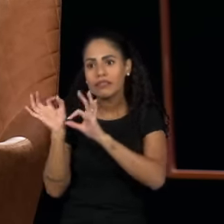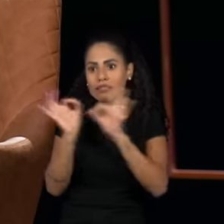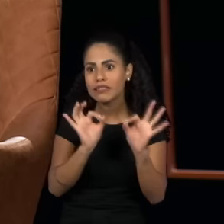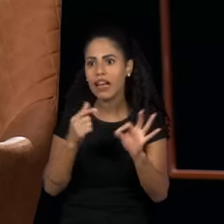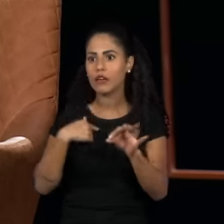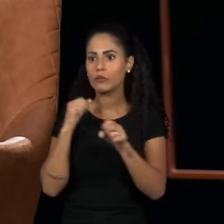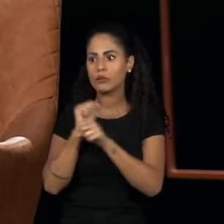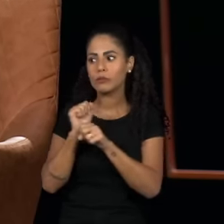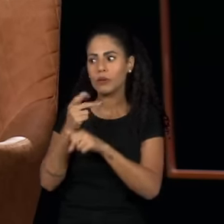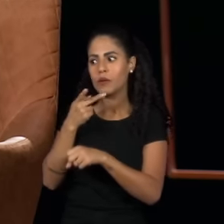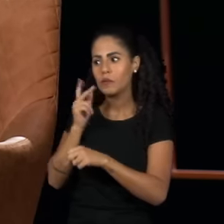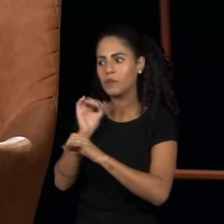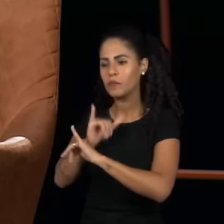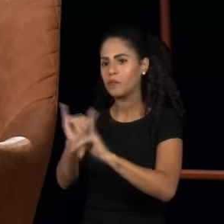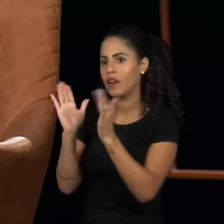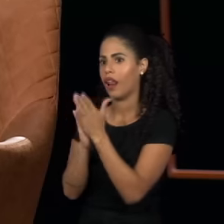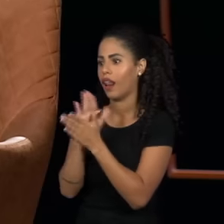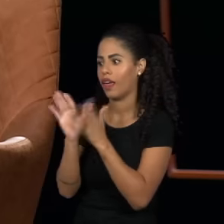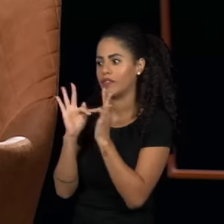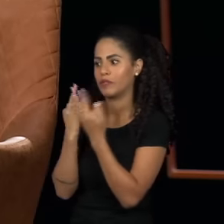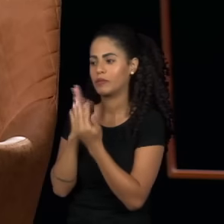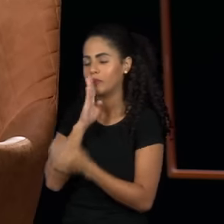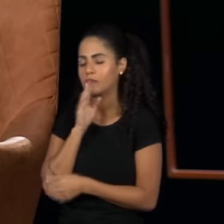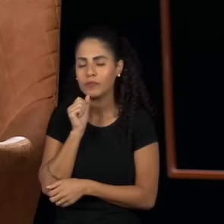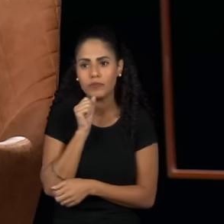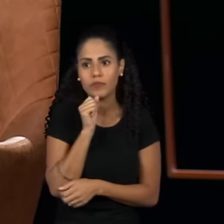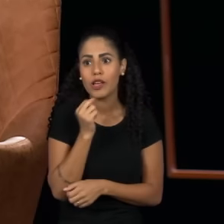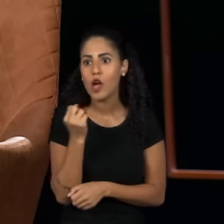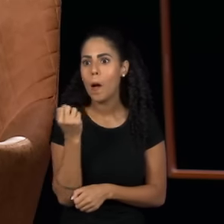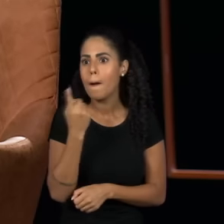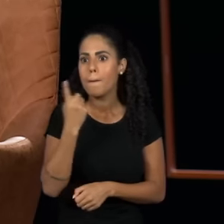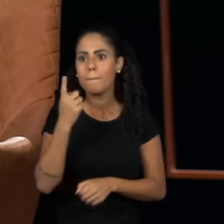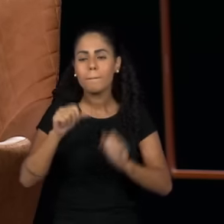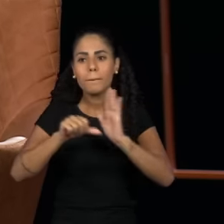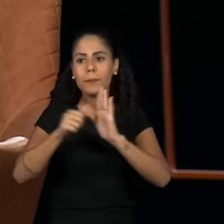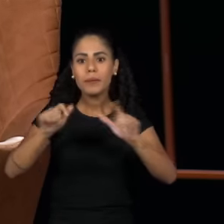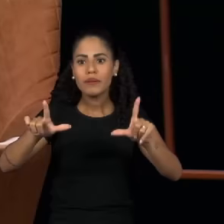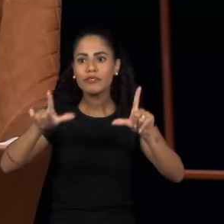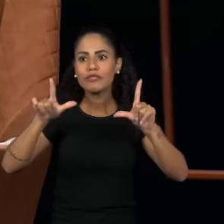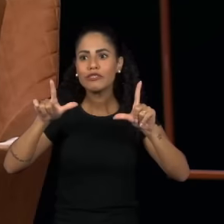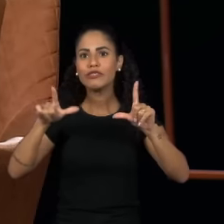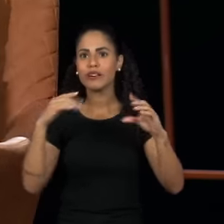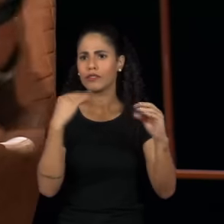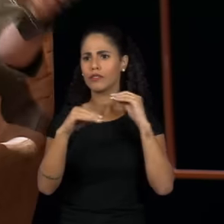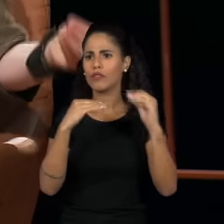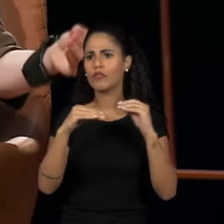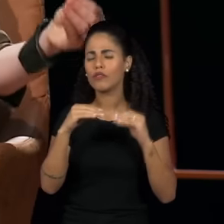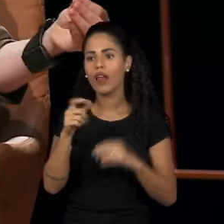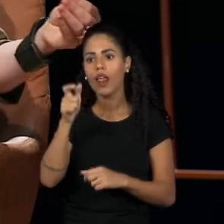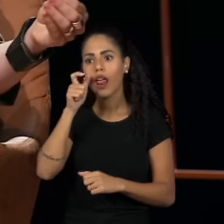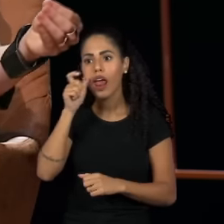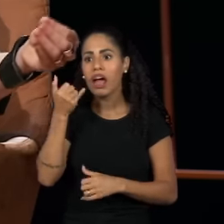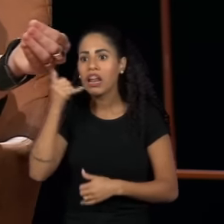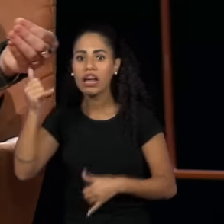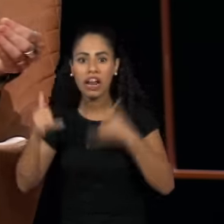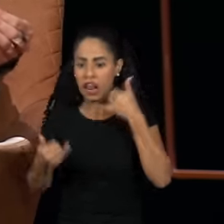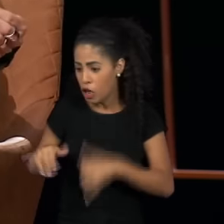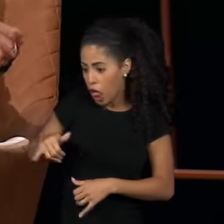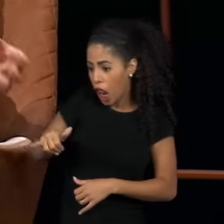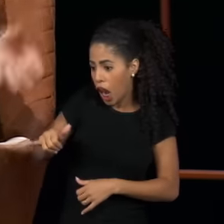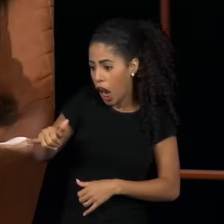estrear. Quando estreou o primeiro capítulo, minha mãe falou, Camila, eu não consegui assistir direito, meu telefone não parou de